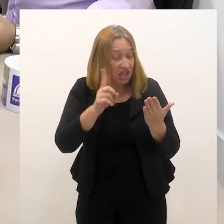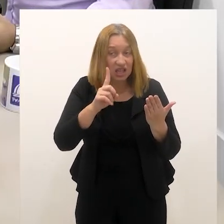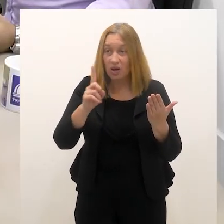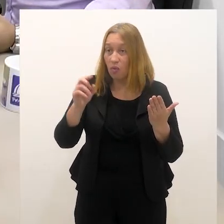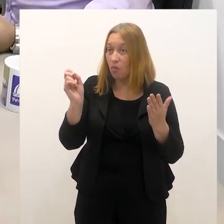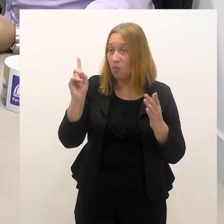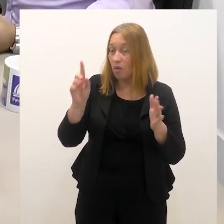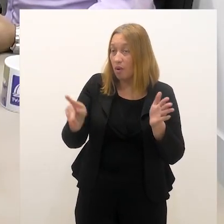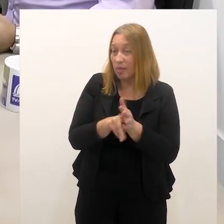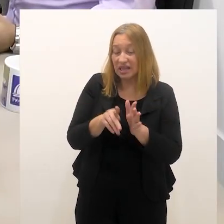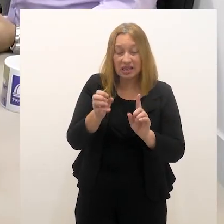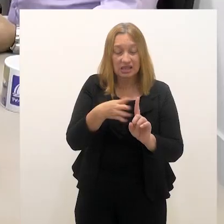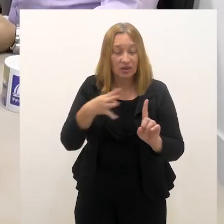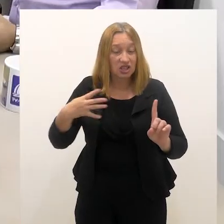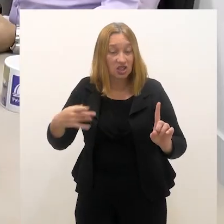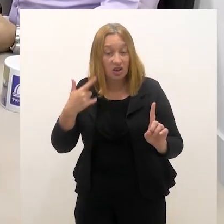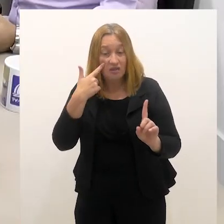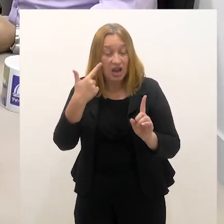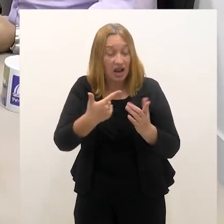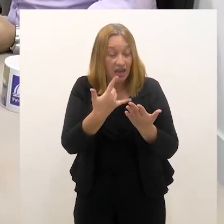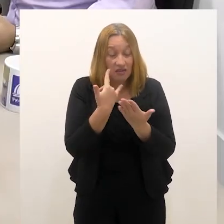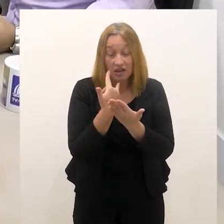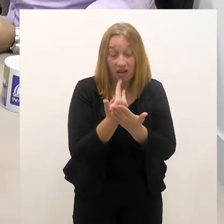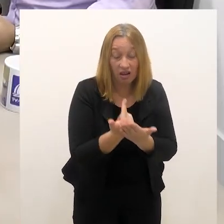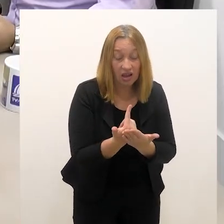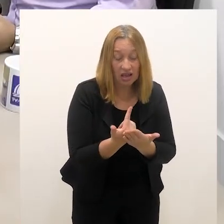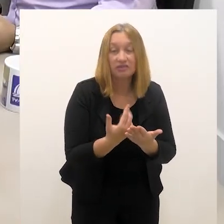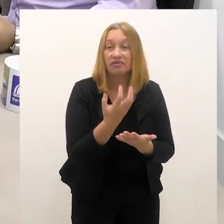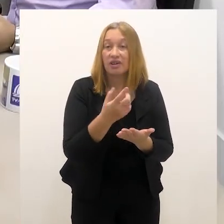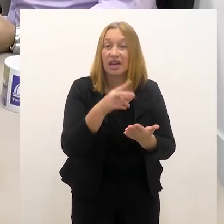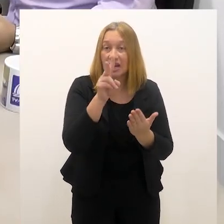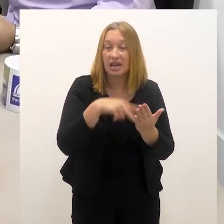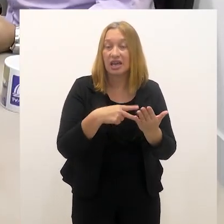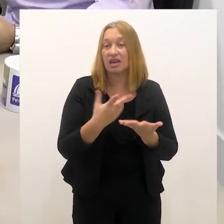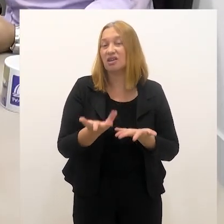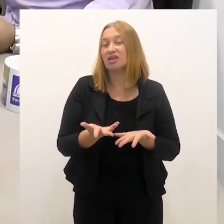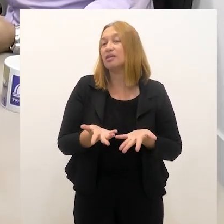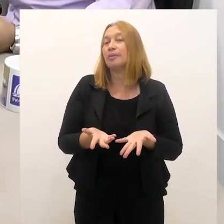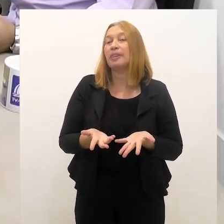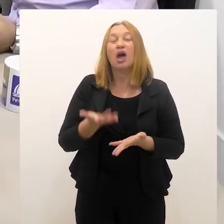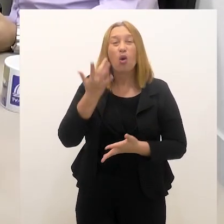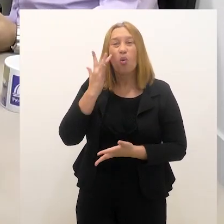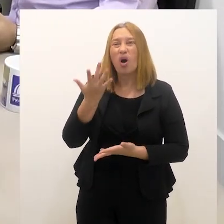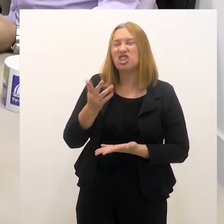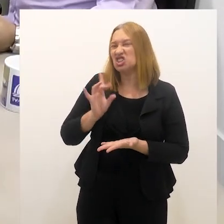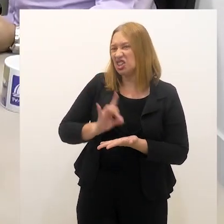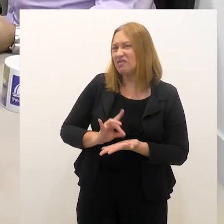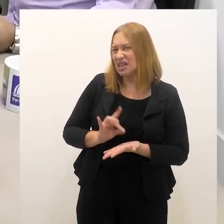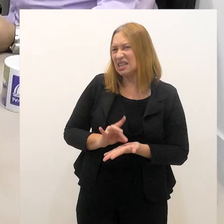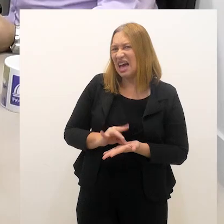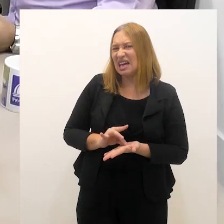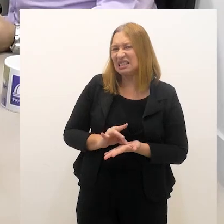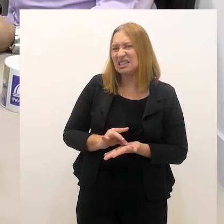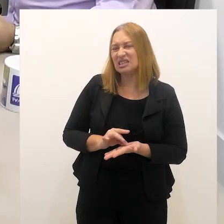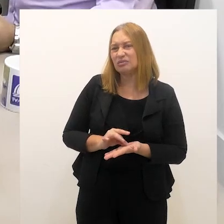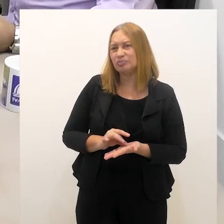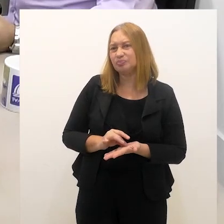não é LGBT vai passar a ser ao ler este livro. O que você tem a dizer sobre isso? Eu acho que, na